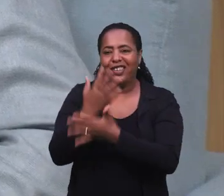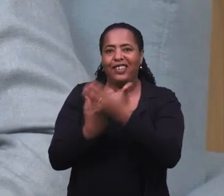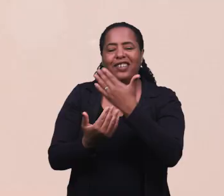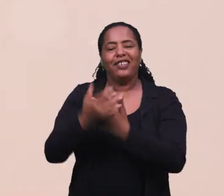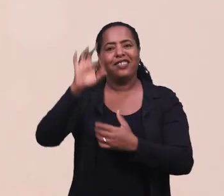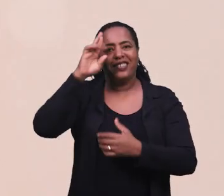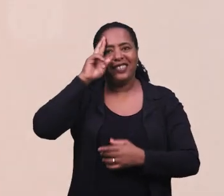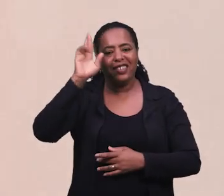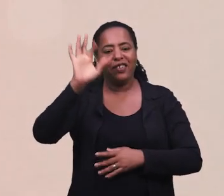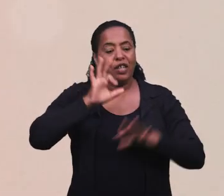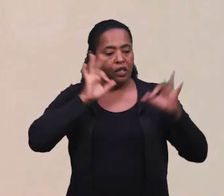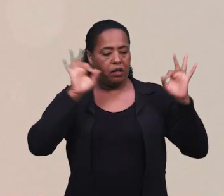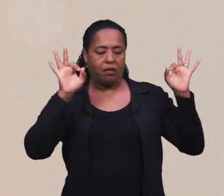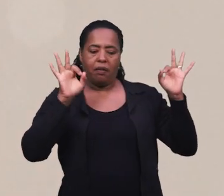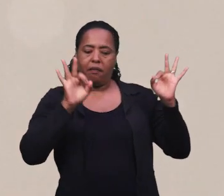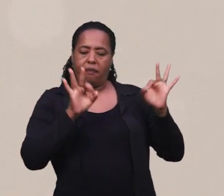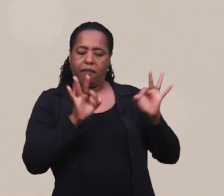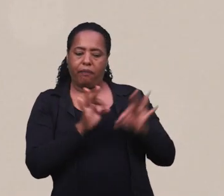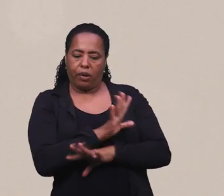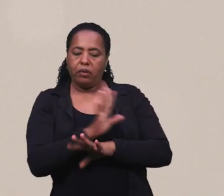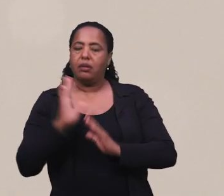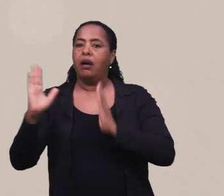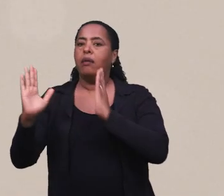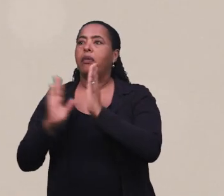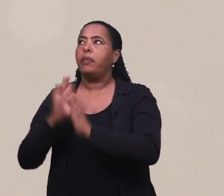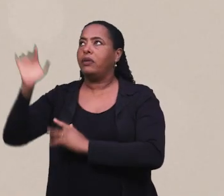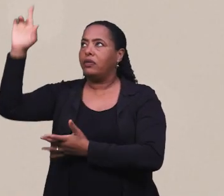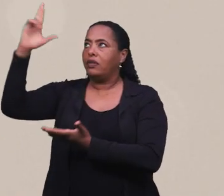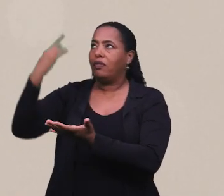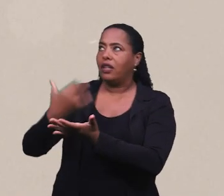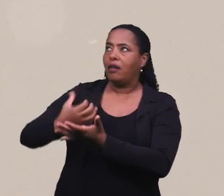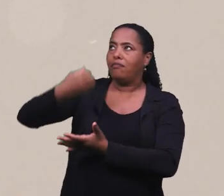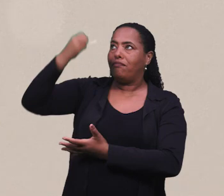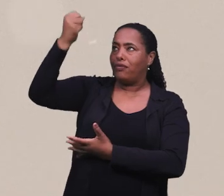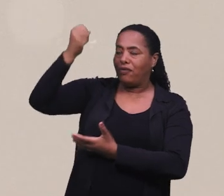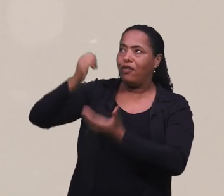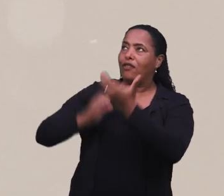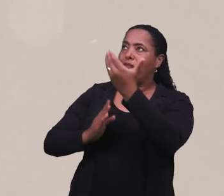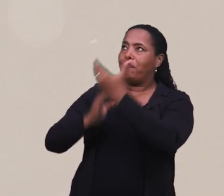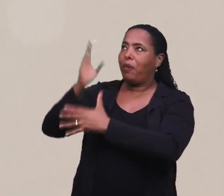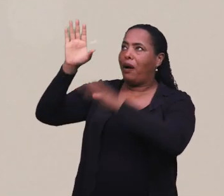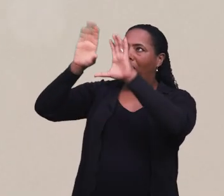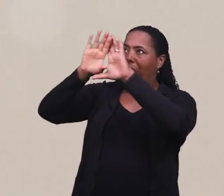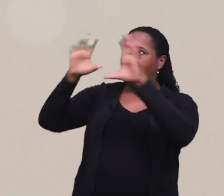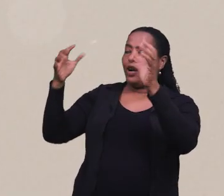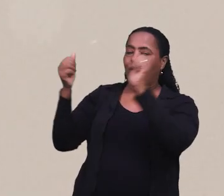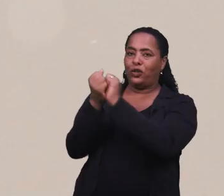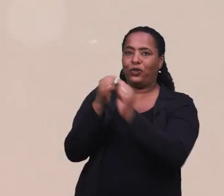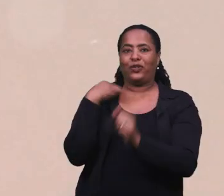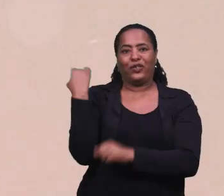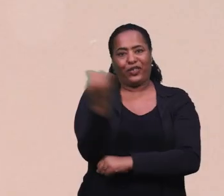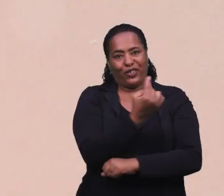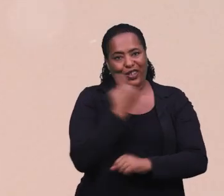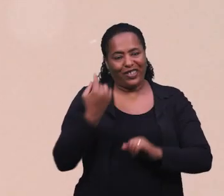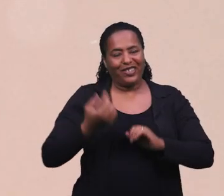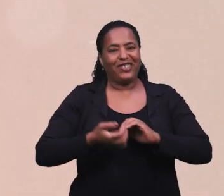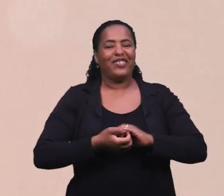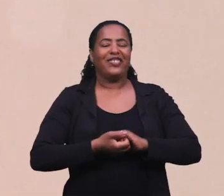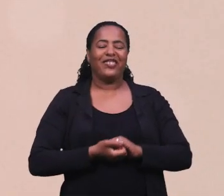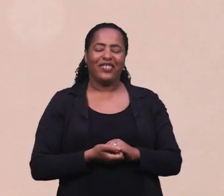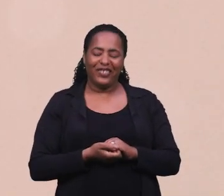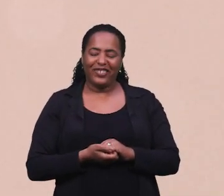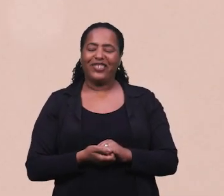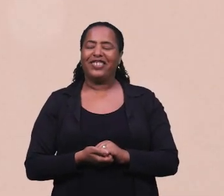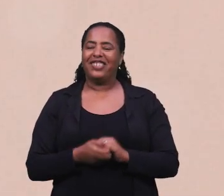Lucas. O acolhimento, ele começa desde a entrada da igreja. Então, o acolhimento ao